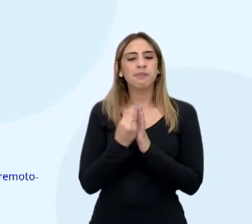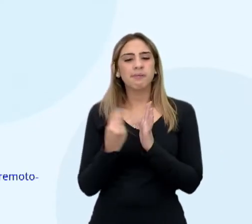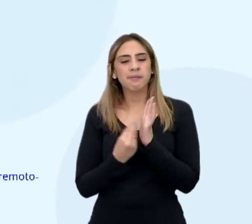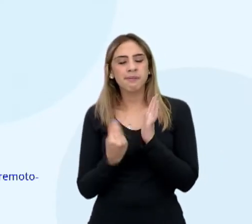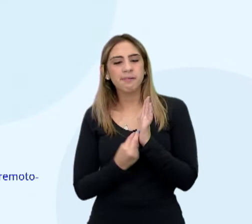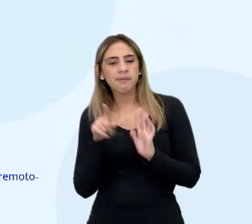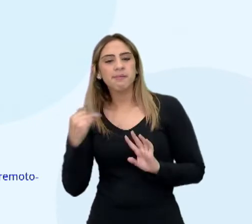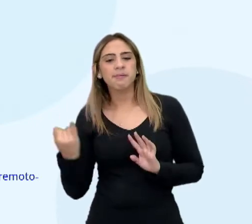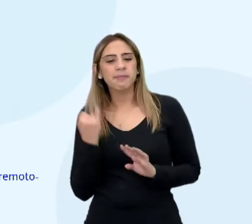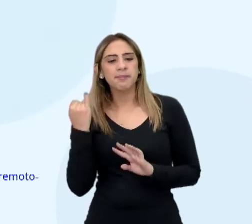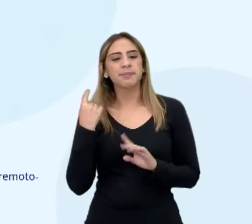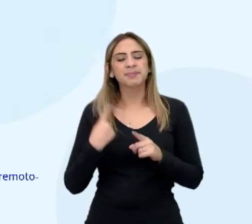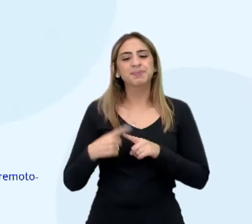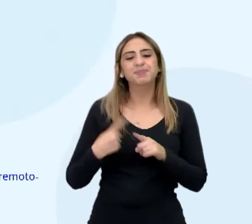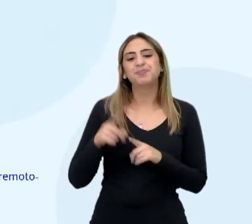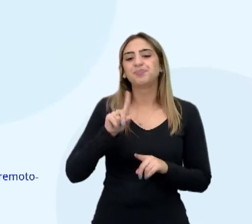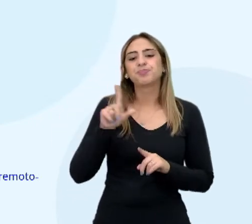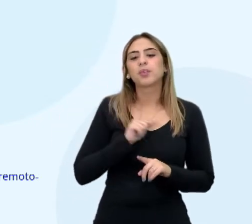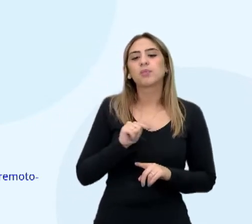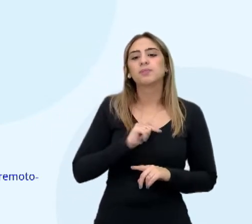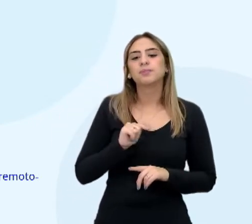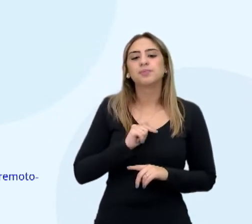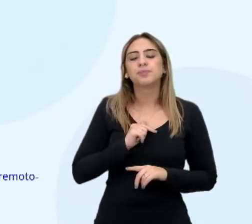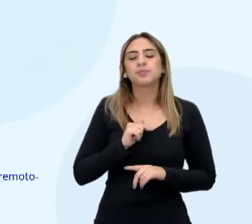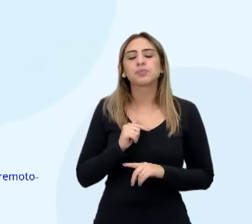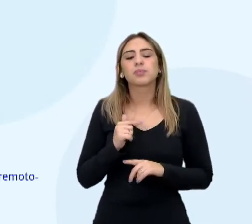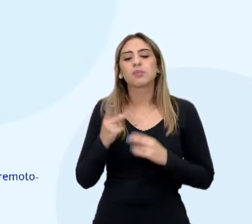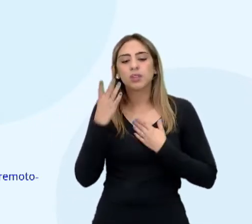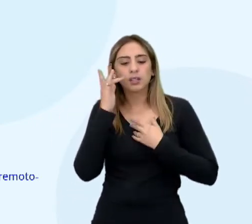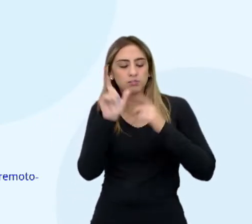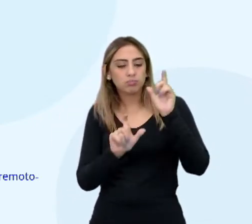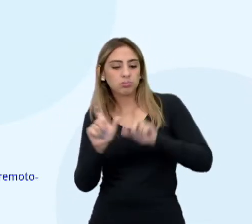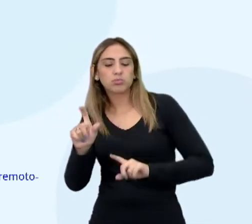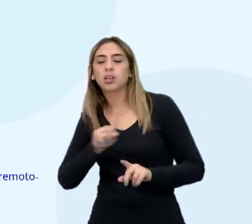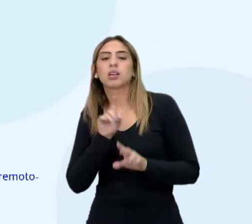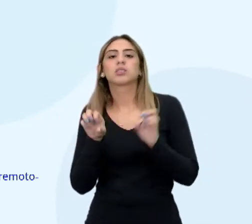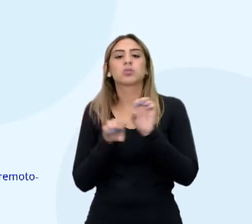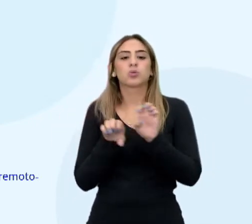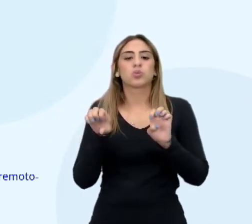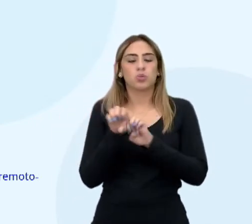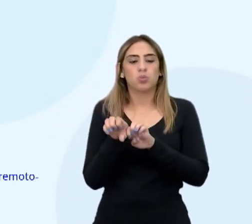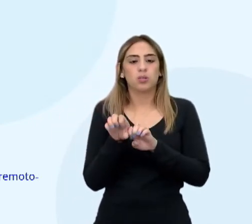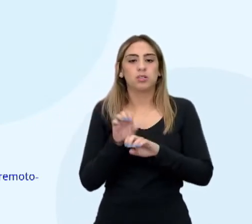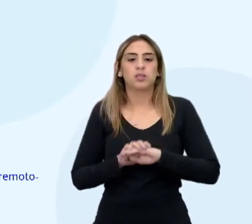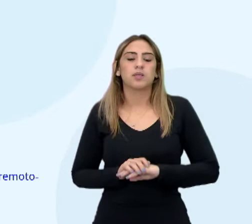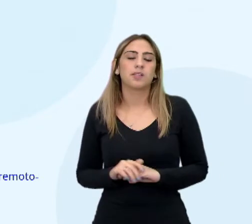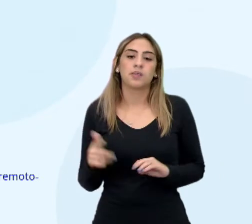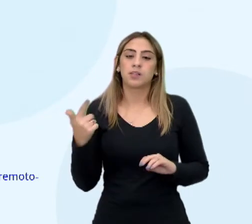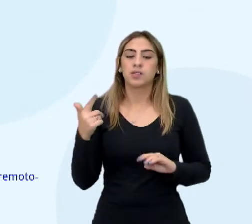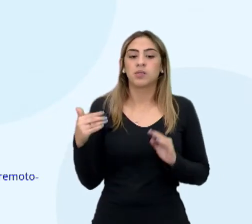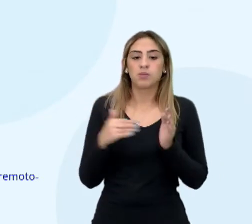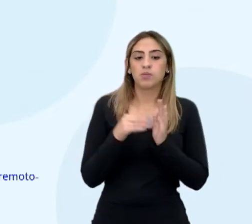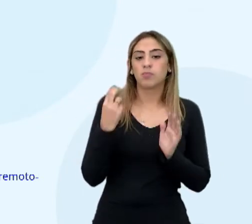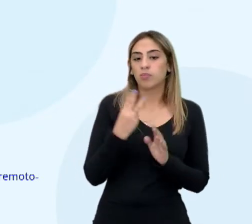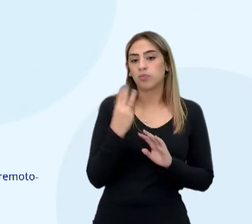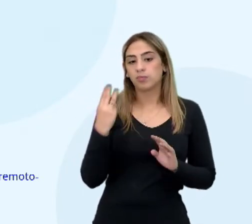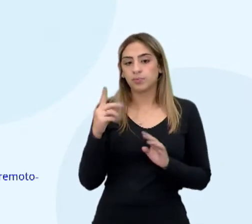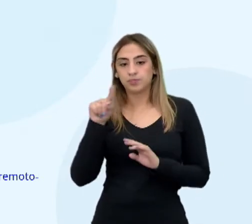de importância, porque não afeta, né, nem o ser humano e nem as estruturas. Né? Entre 3,5